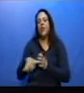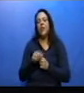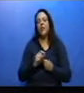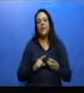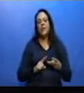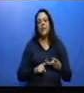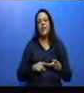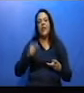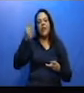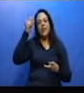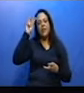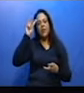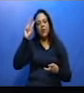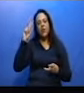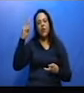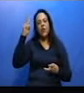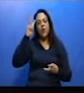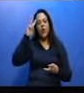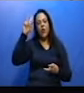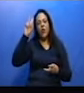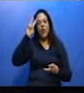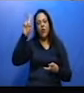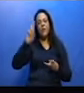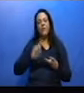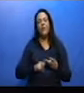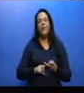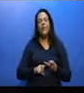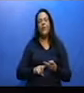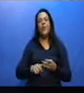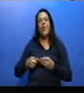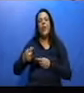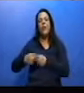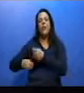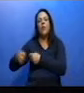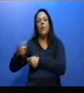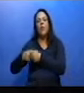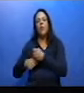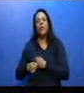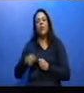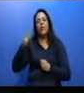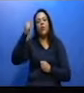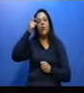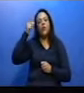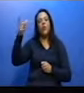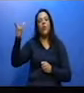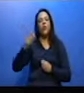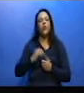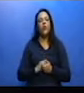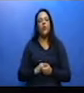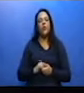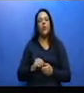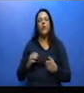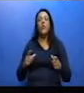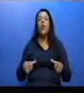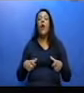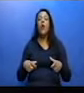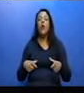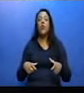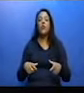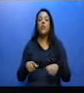políticos, econômicos e a cultura. De onde? Do nosso estado, do estado de São